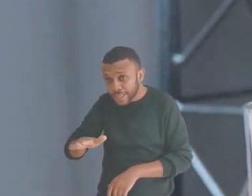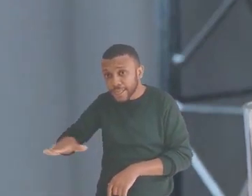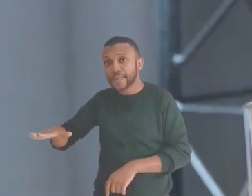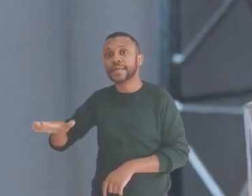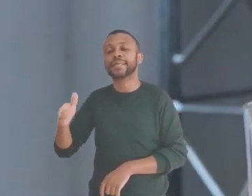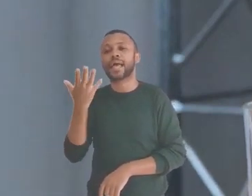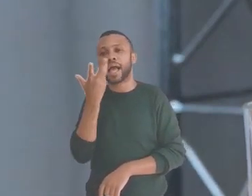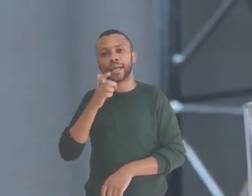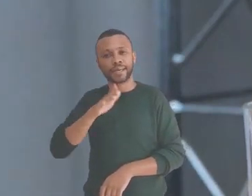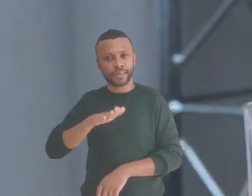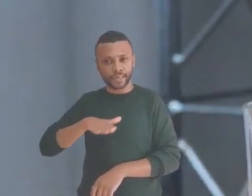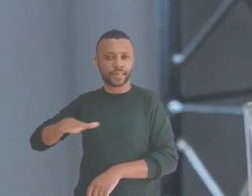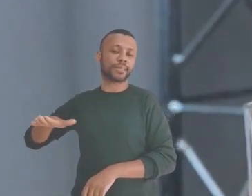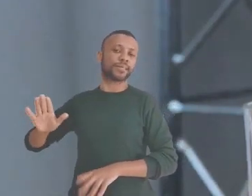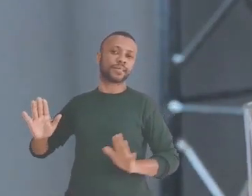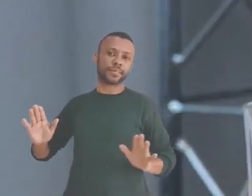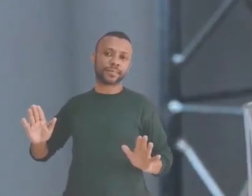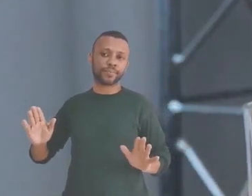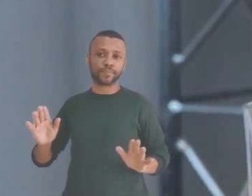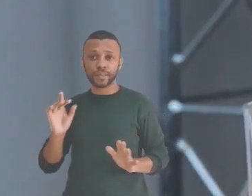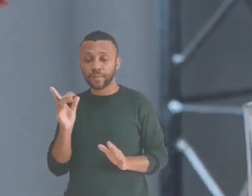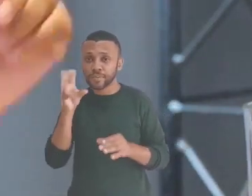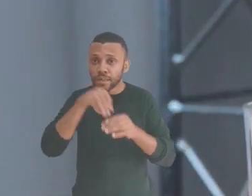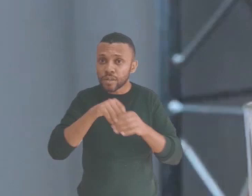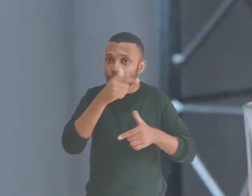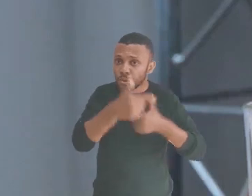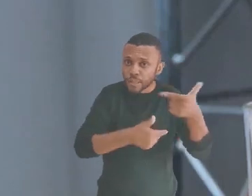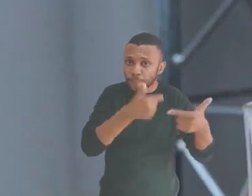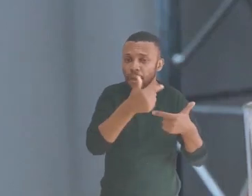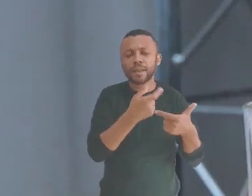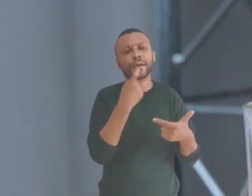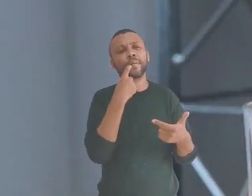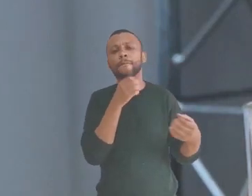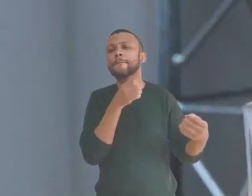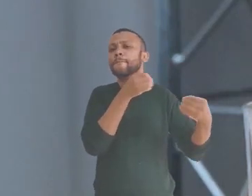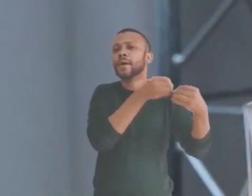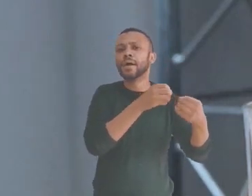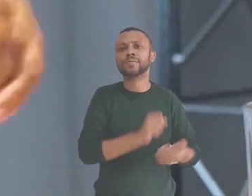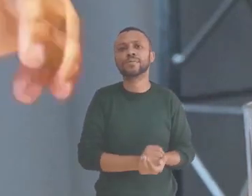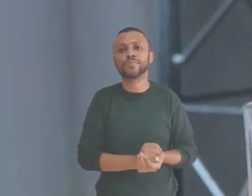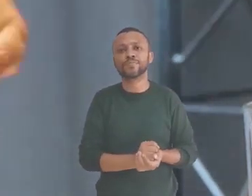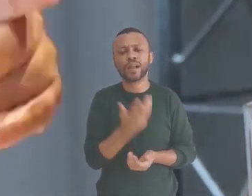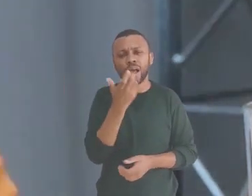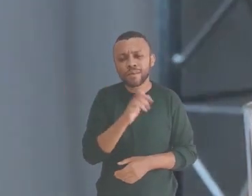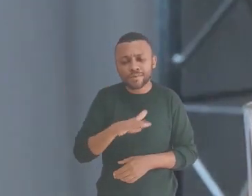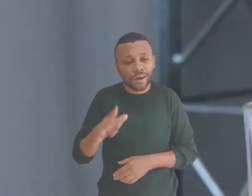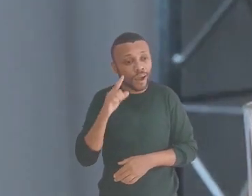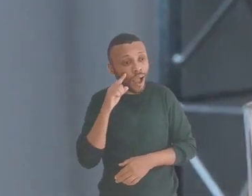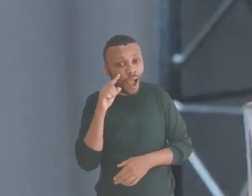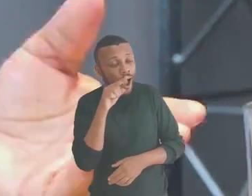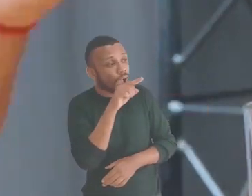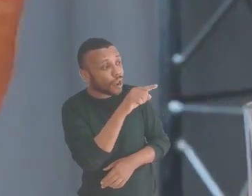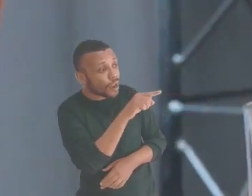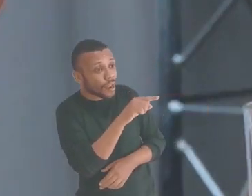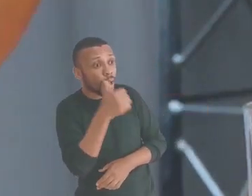eu vou parar como aconteceu aqui na porta do meu trabalho, que eu trabalho aqui próximo. Sim. E 2 crianças, lá, mãe, rindo. A